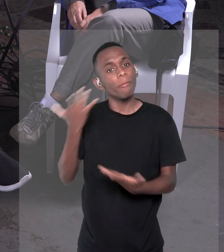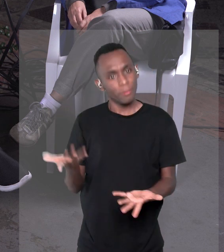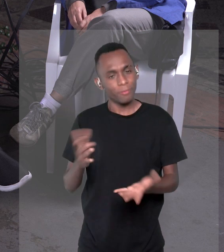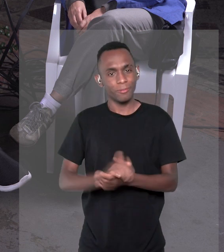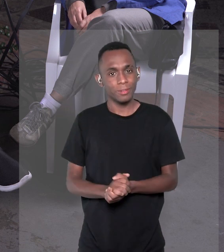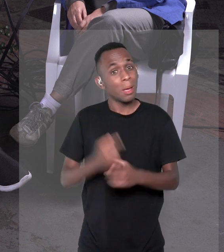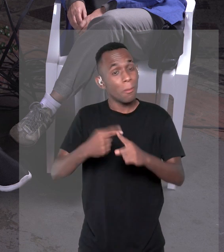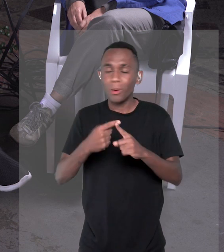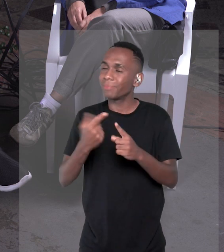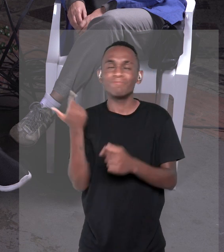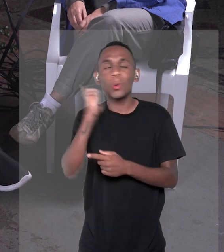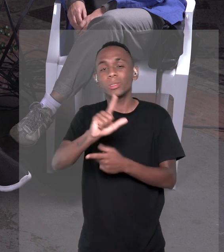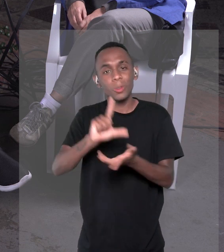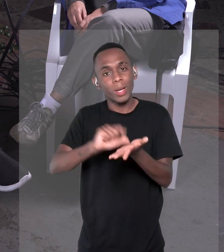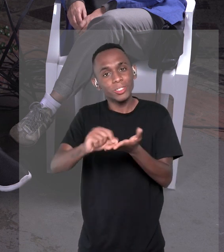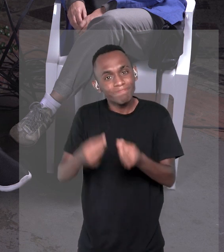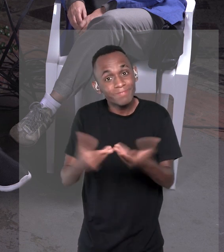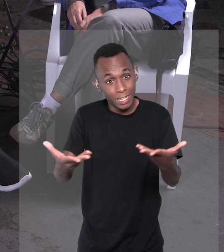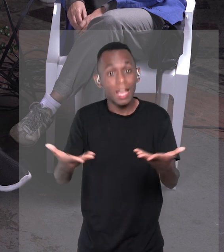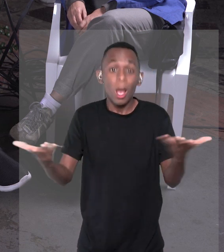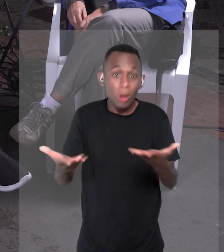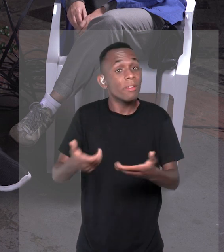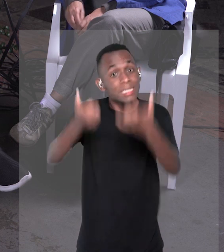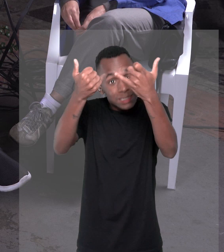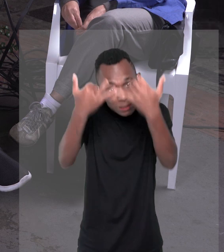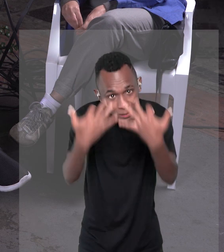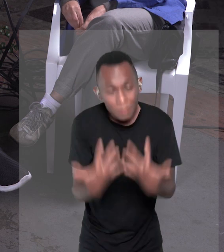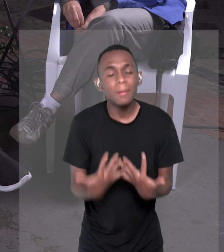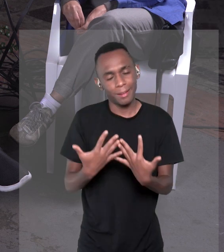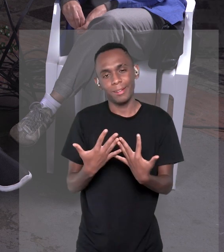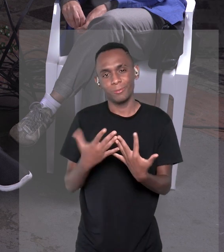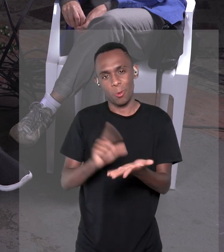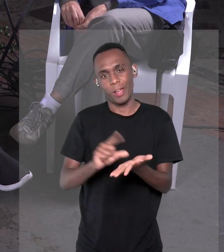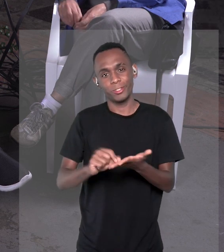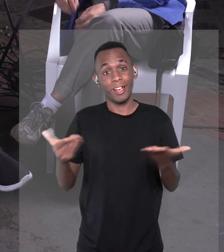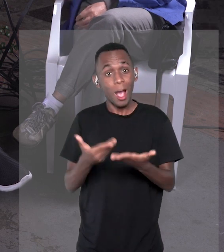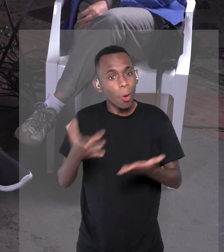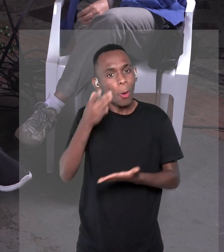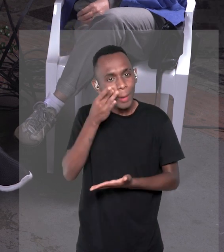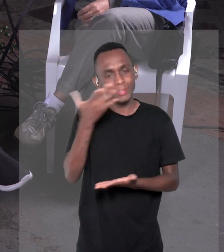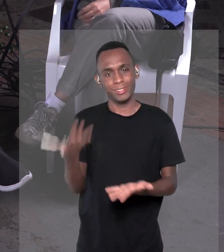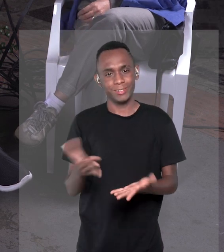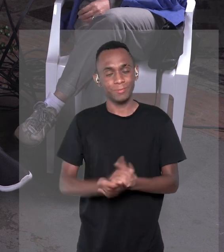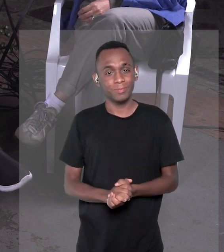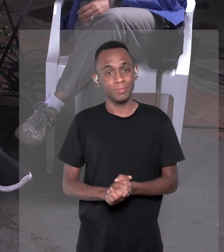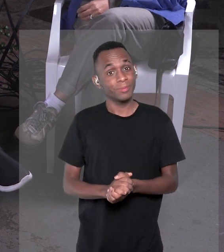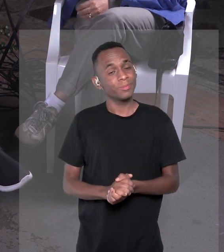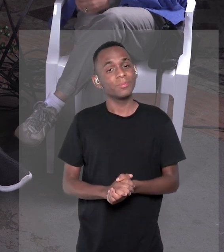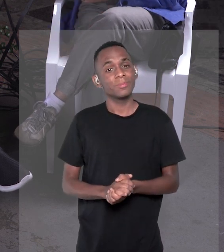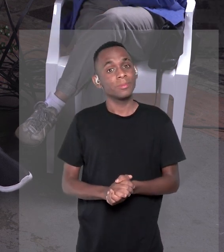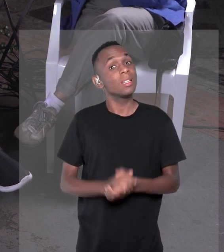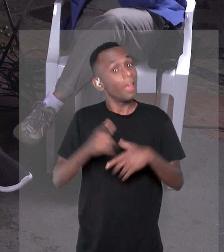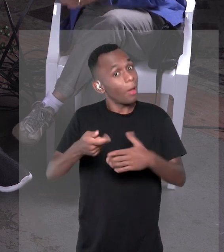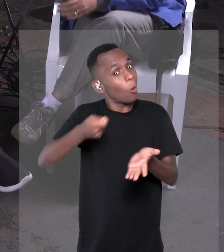não fazer o artigo. Exatamente, não se desobrigue do artigo que não está lá. Pega o microfone aí, por favor. Mas antes eu queria